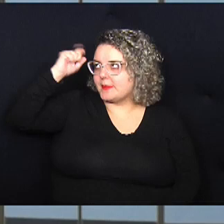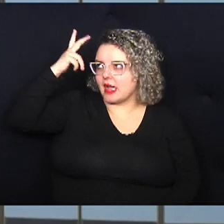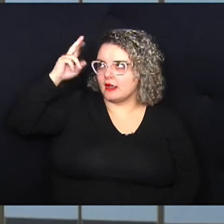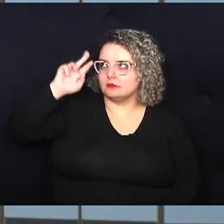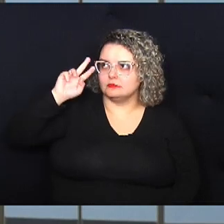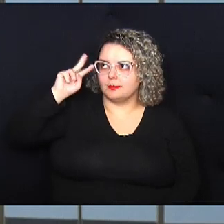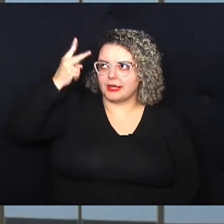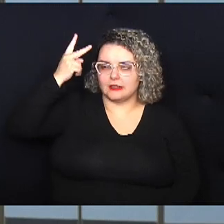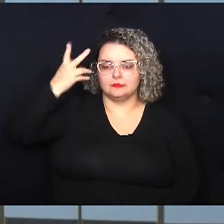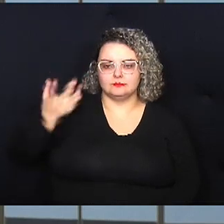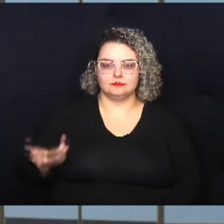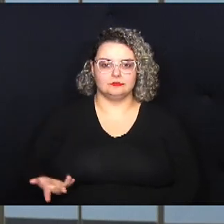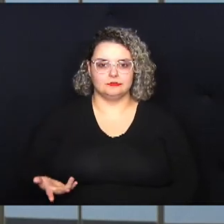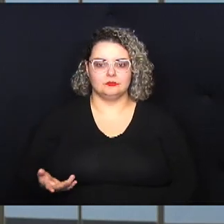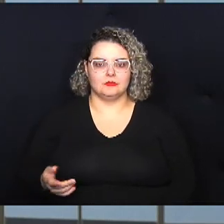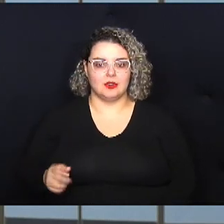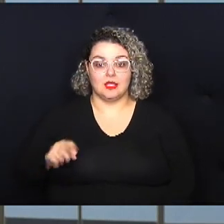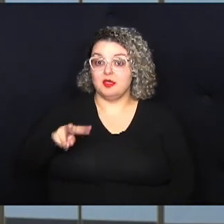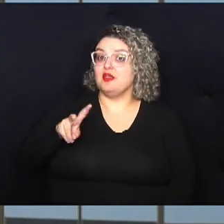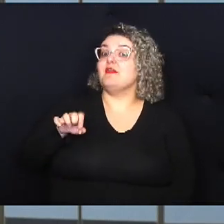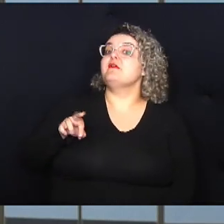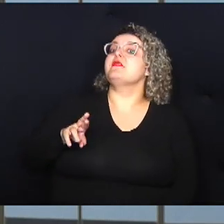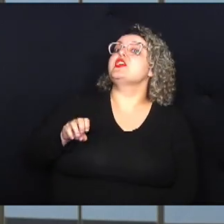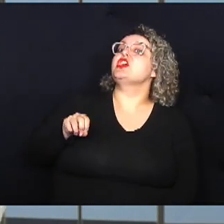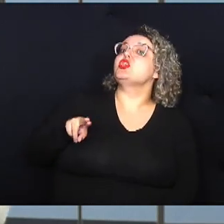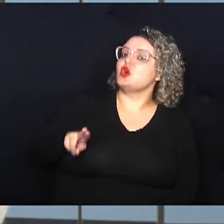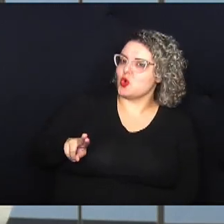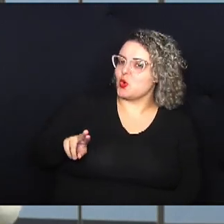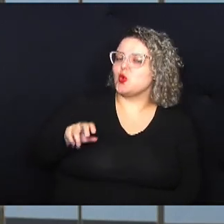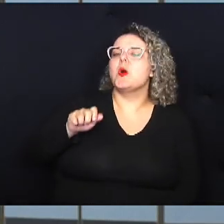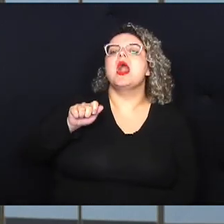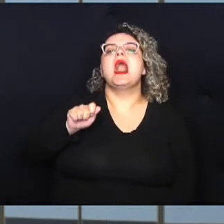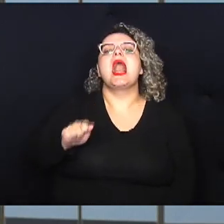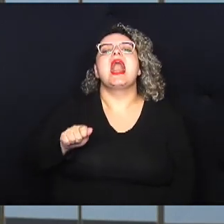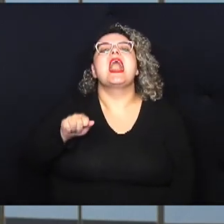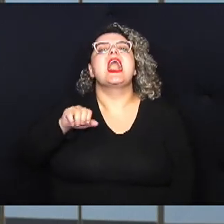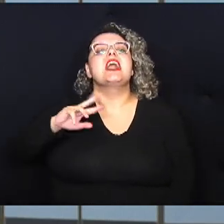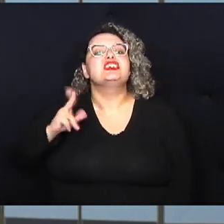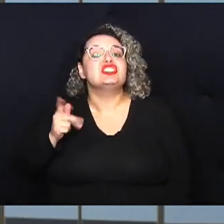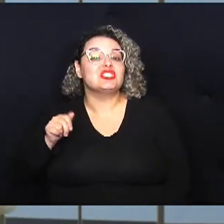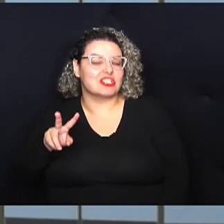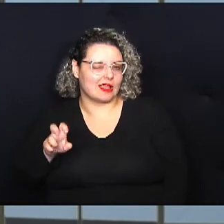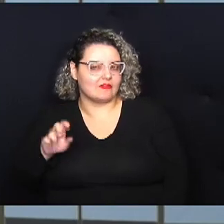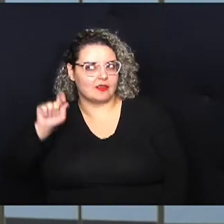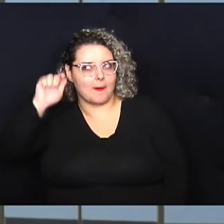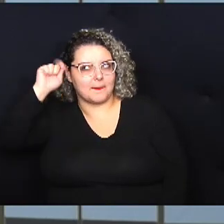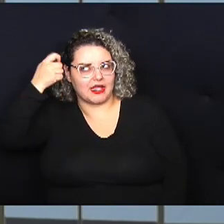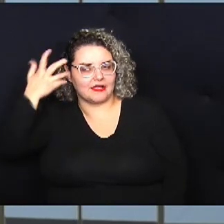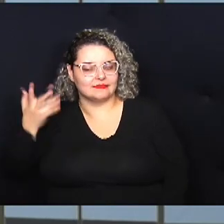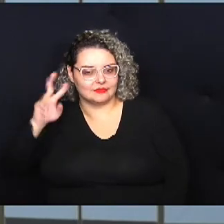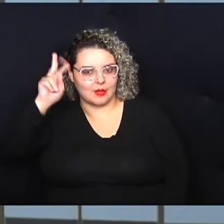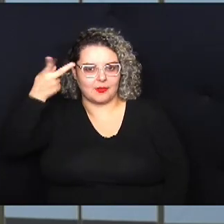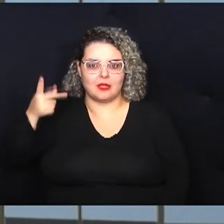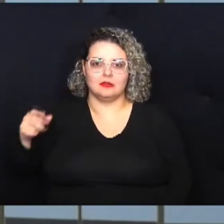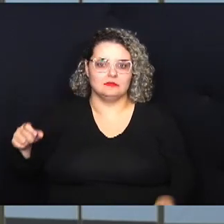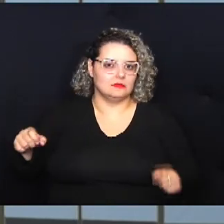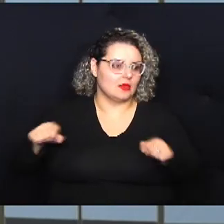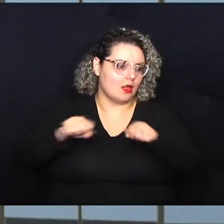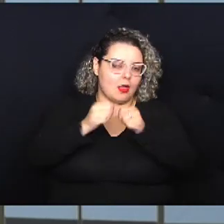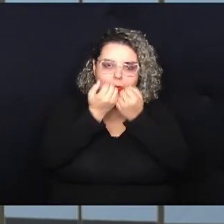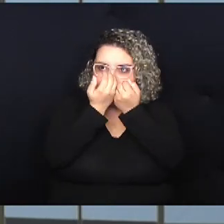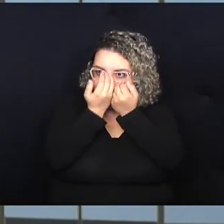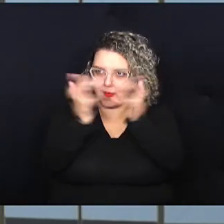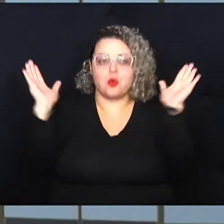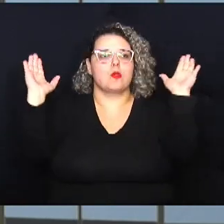gente costuma falar no treinamento, virou a chave, porque era isso que eu precisava, era abriu a cortina, rasgou o véu, existe